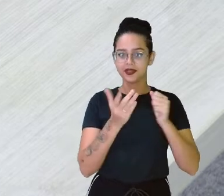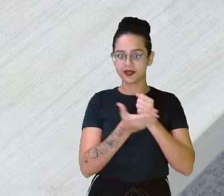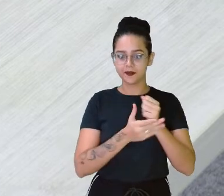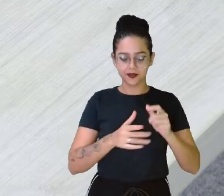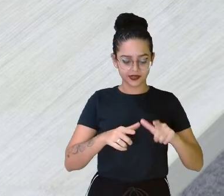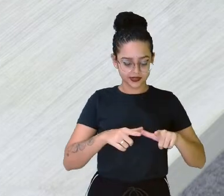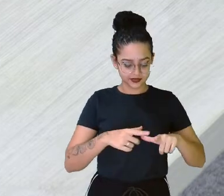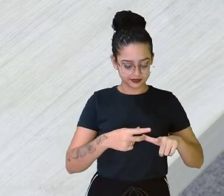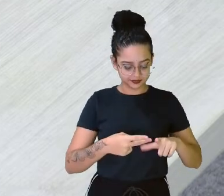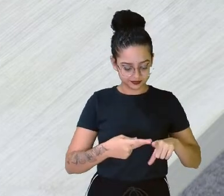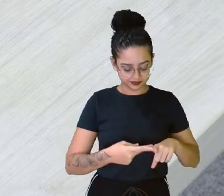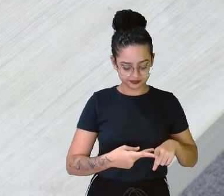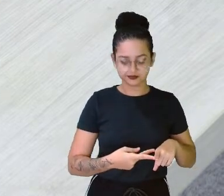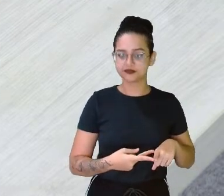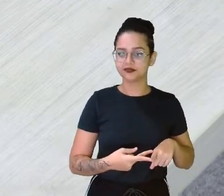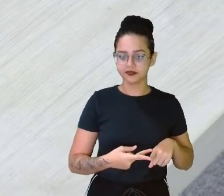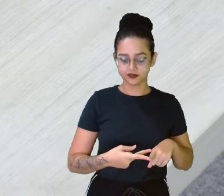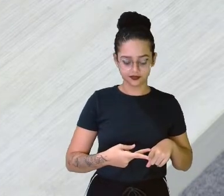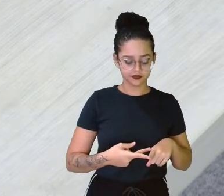base triangular.